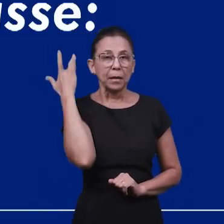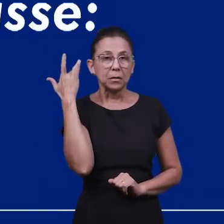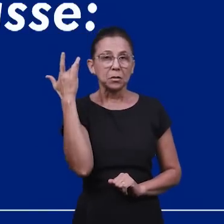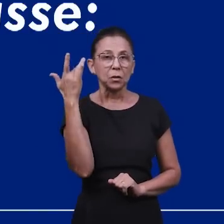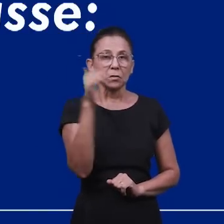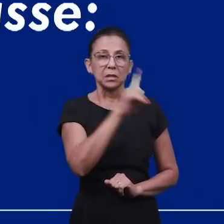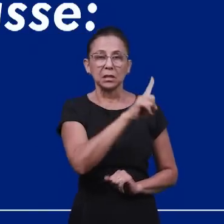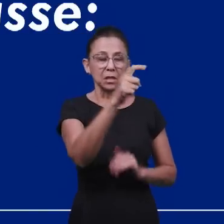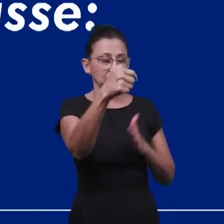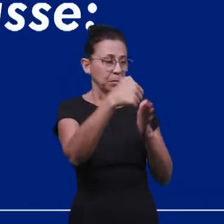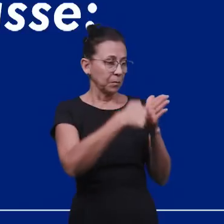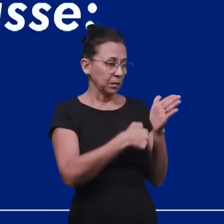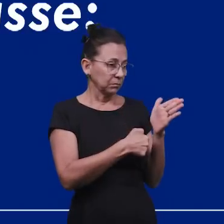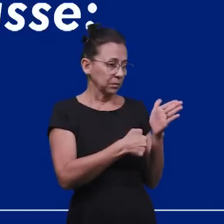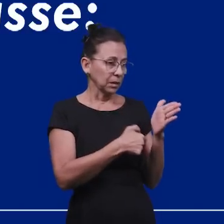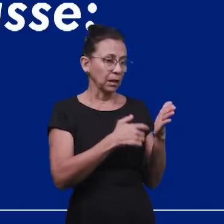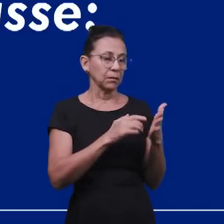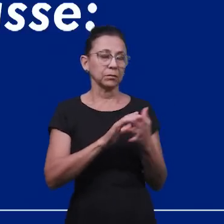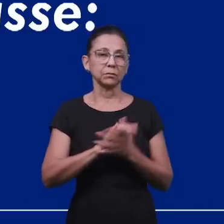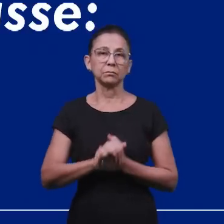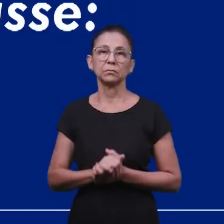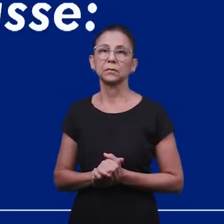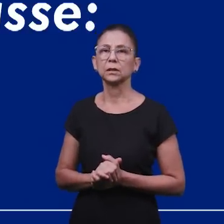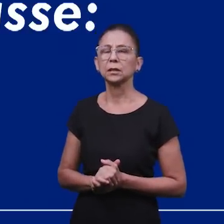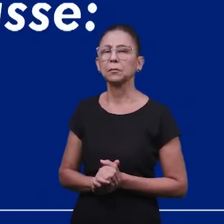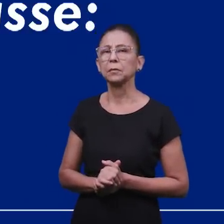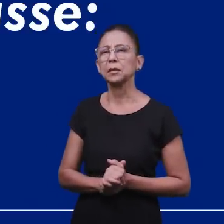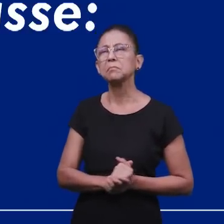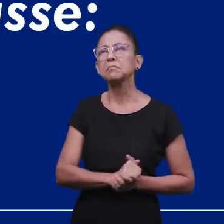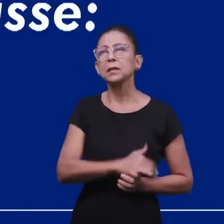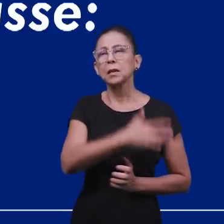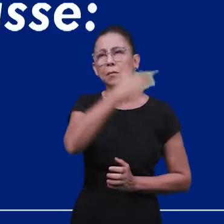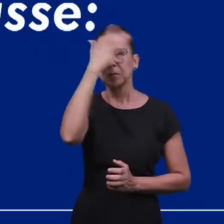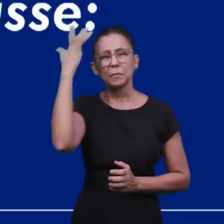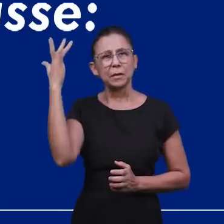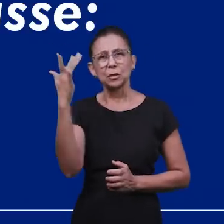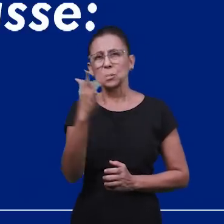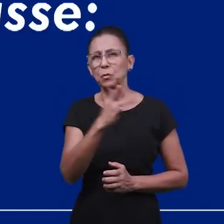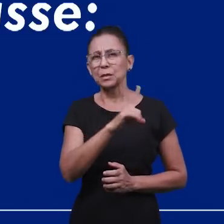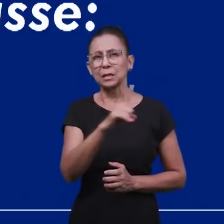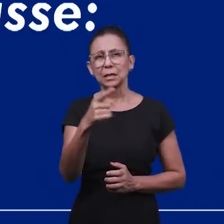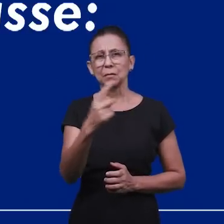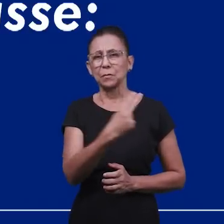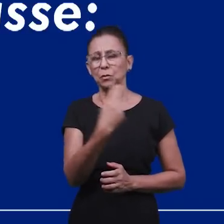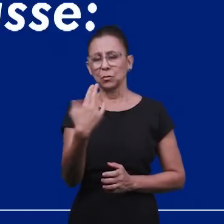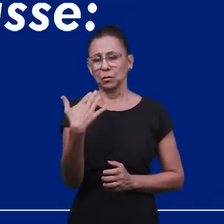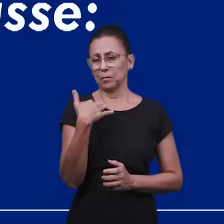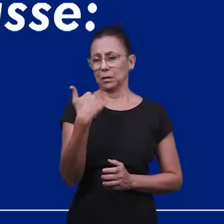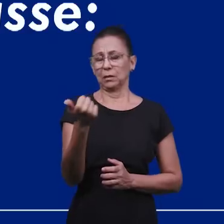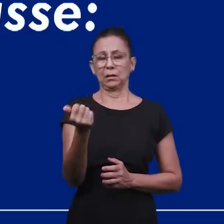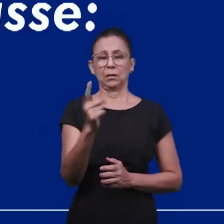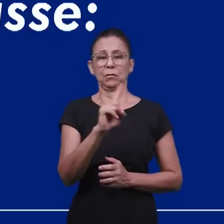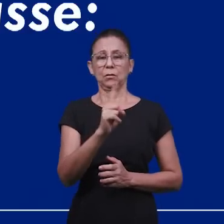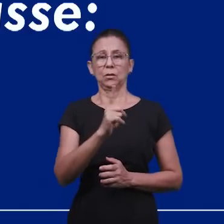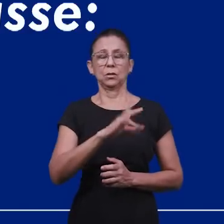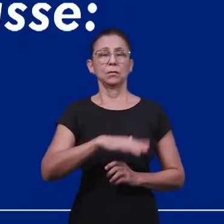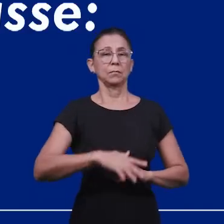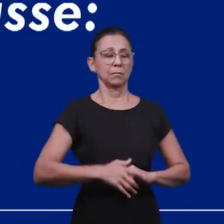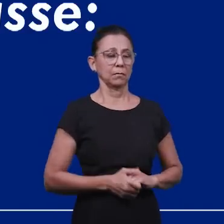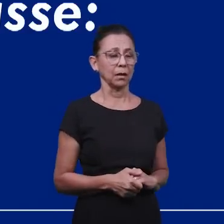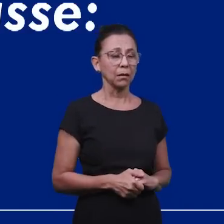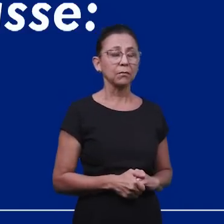aqueles que me não buscavam. A um povo que se não chamava do meu nome, eu disse, eis-me